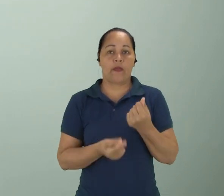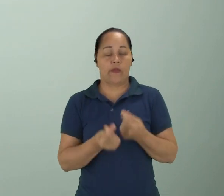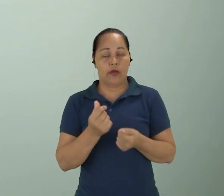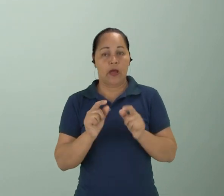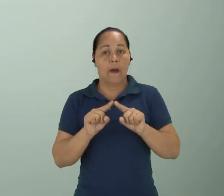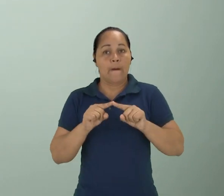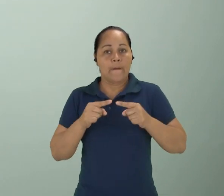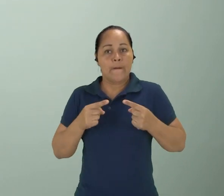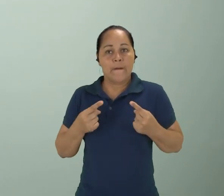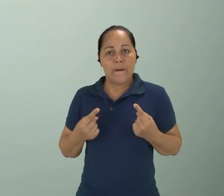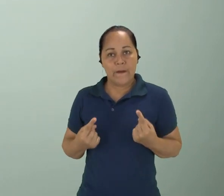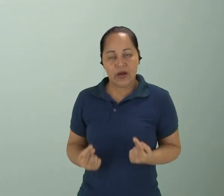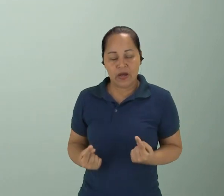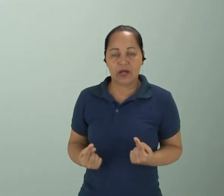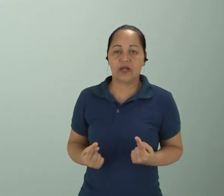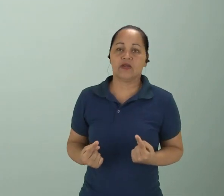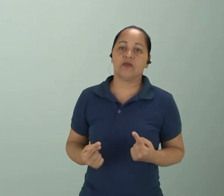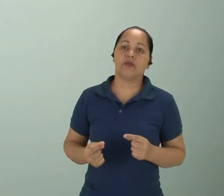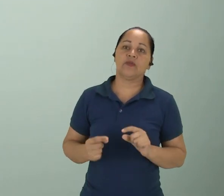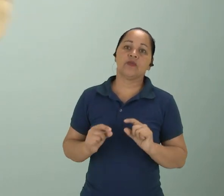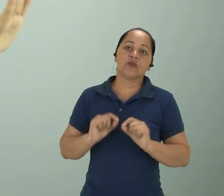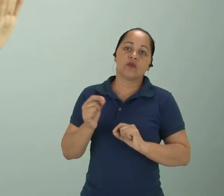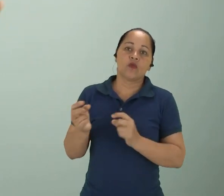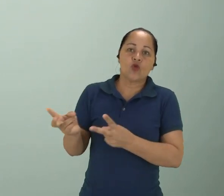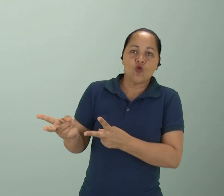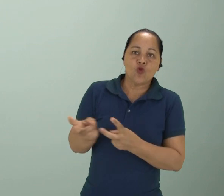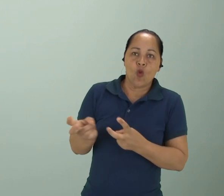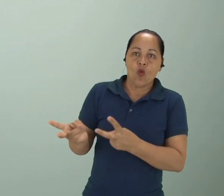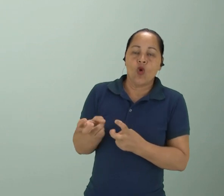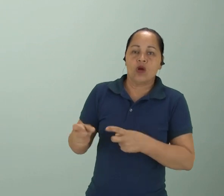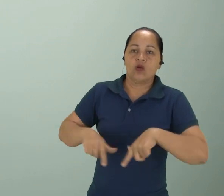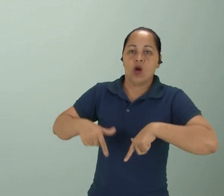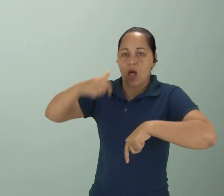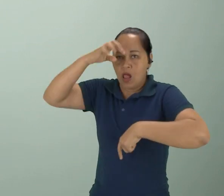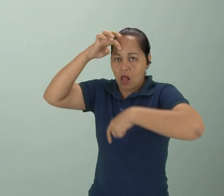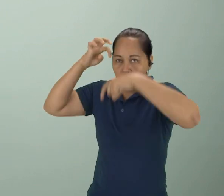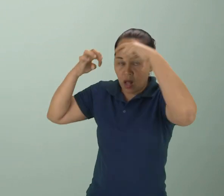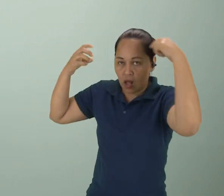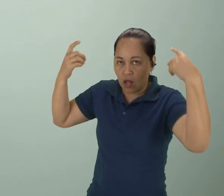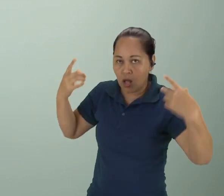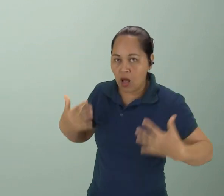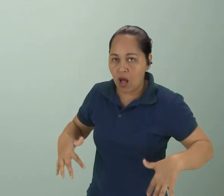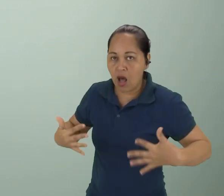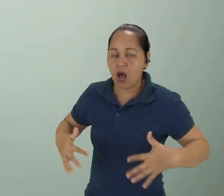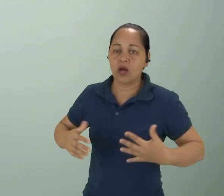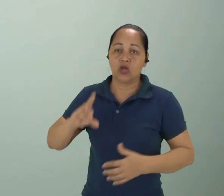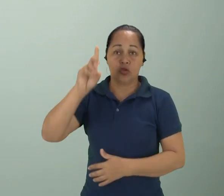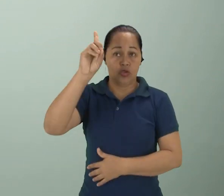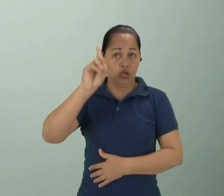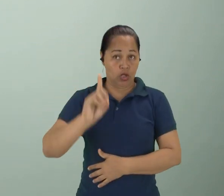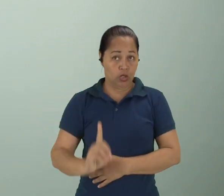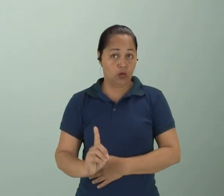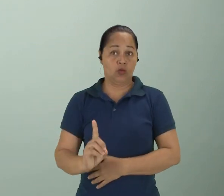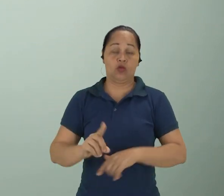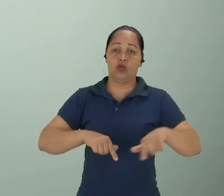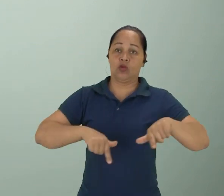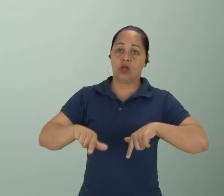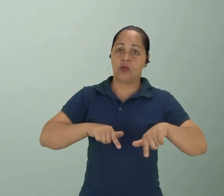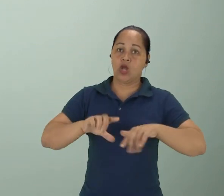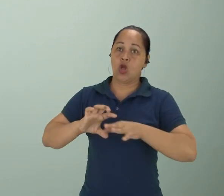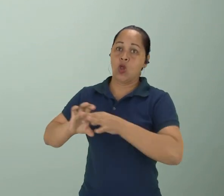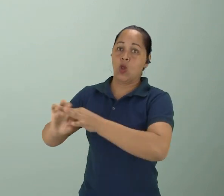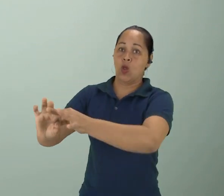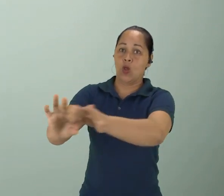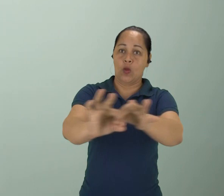então em vez de exploração do trabalho direito do trabalhador qualidade de vida como se todos